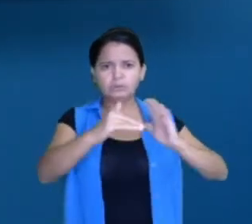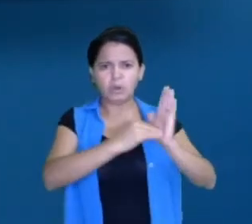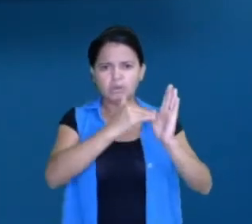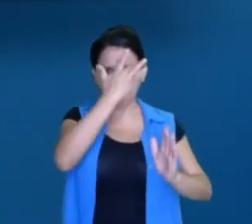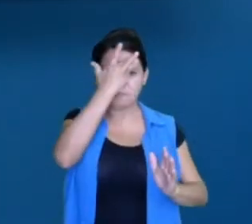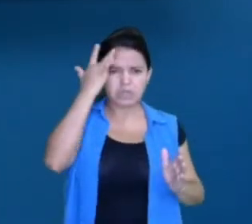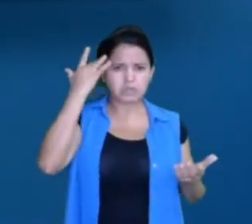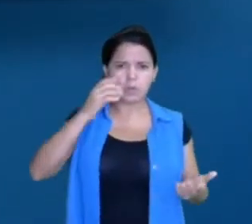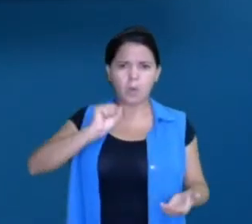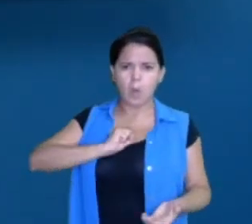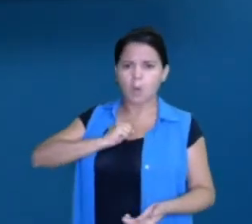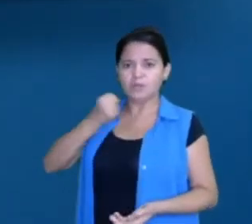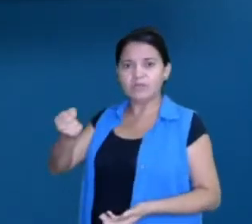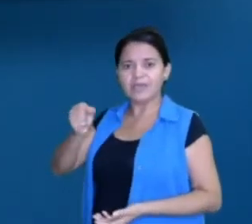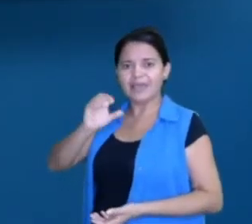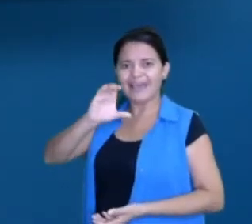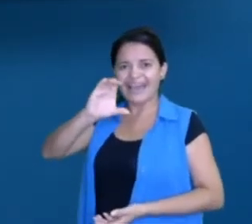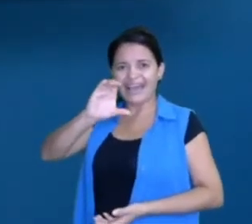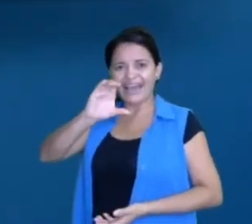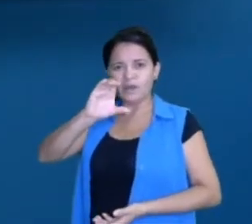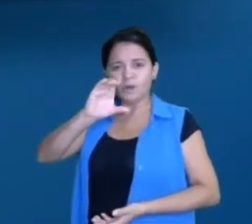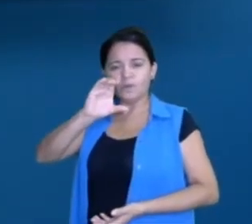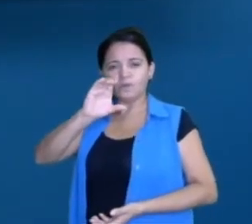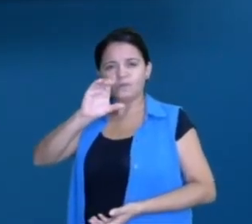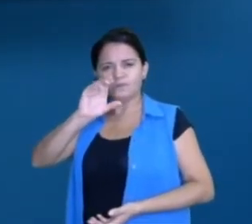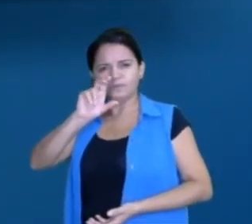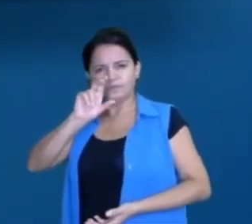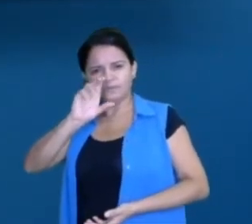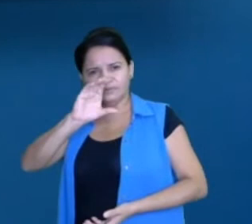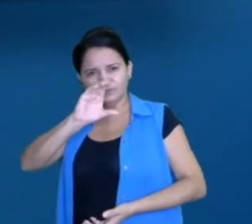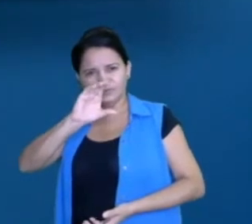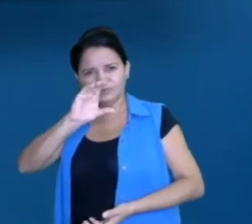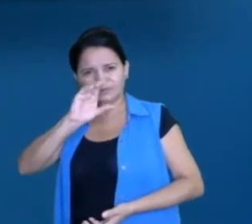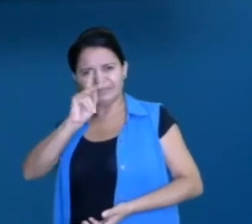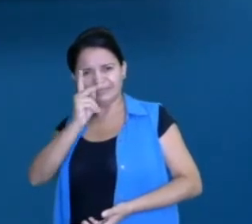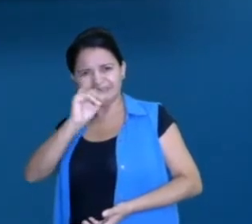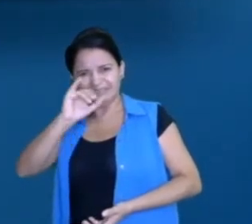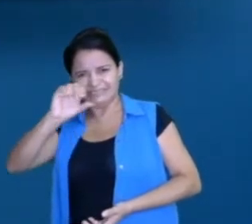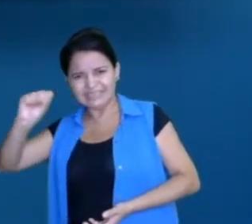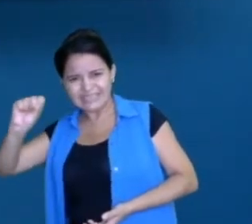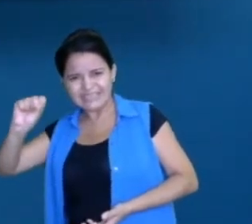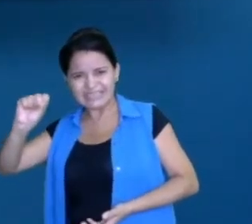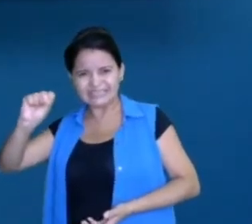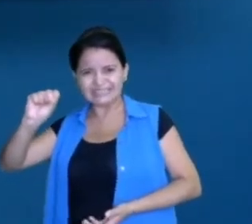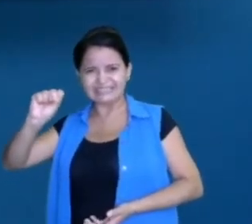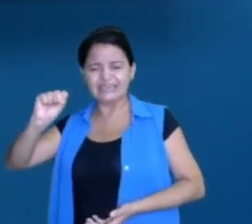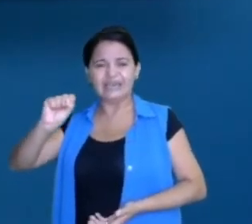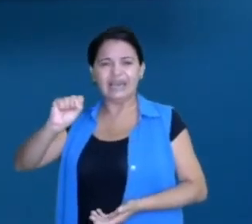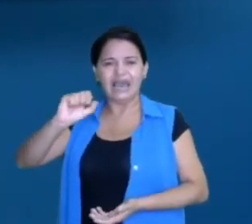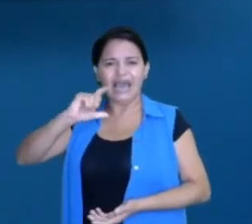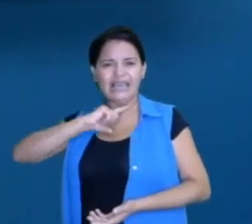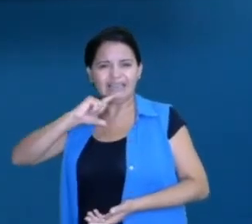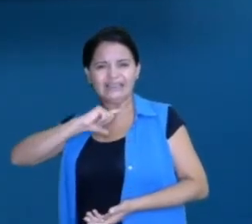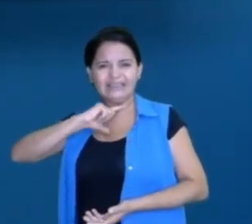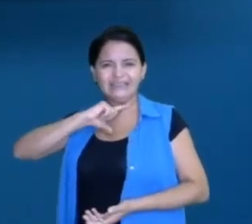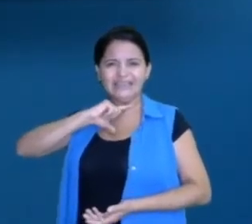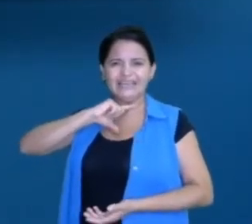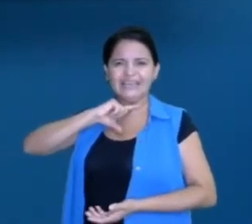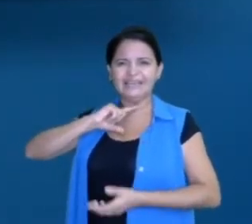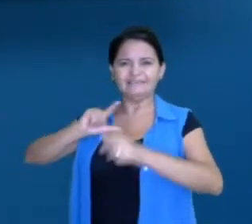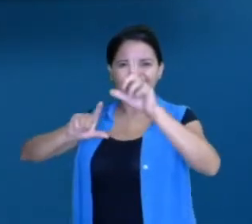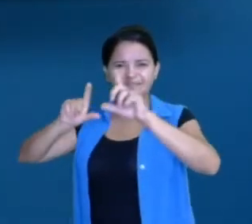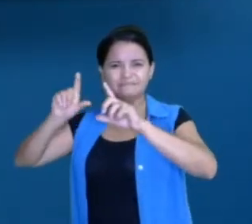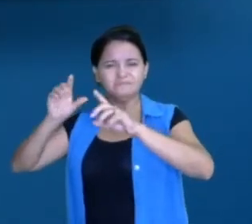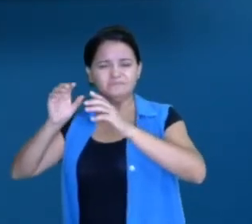críticas ali na série que era comum posteriormente nos Estados Unidos, após essa fase que nós estamos